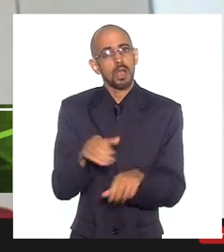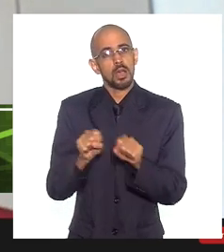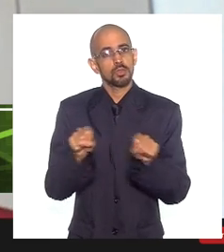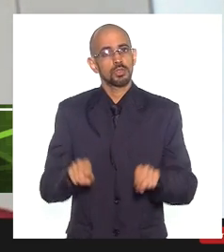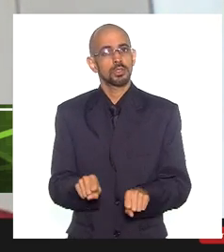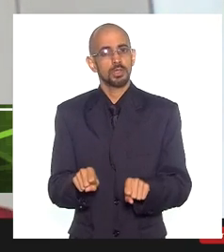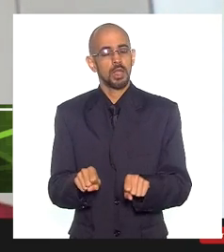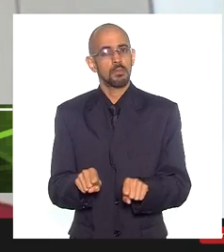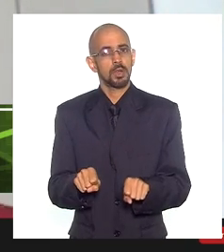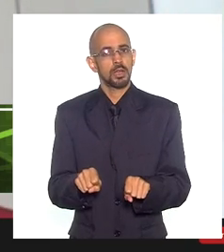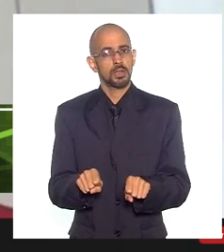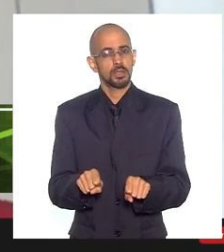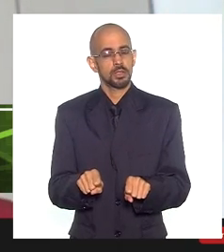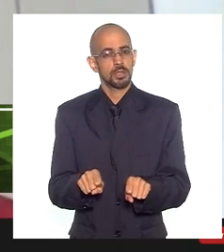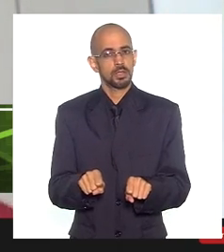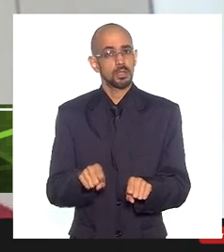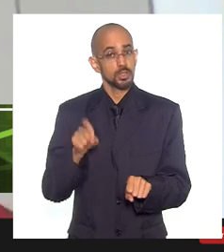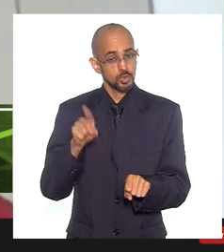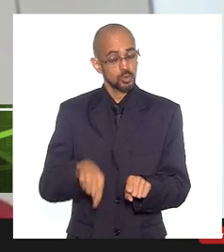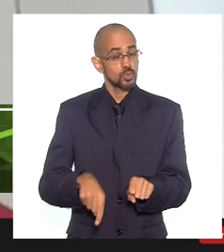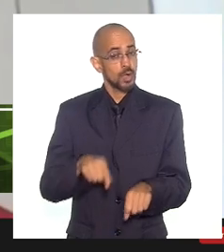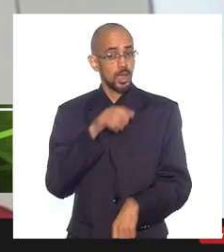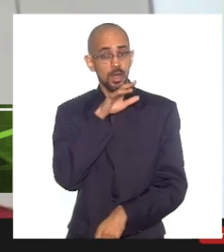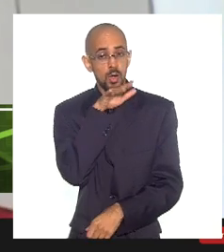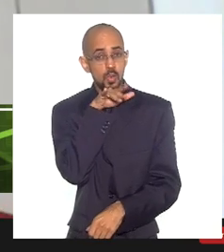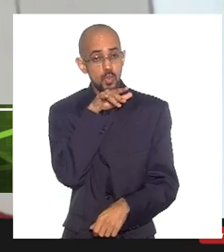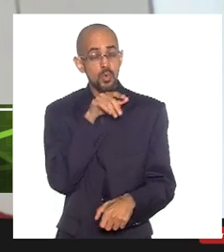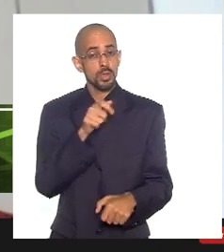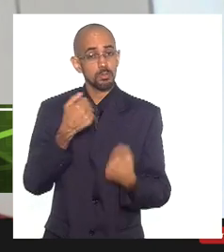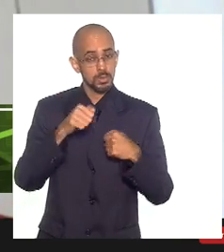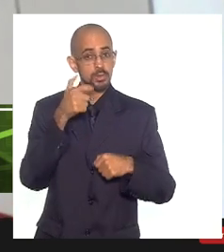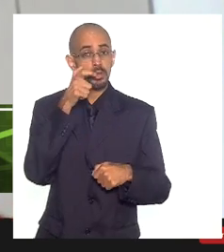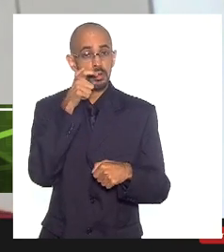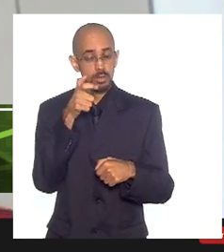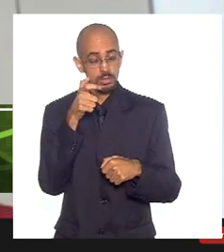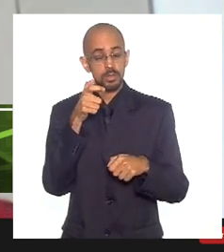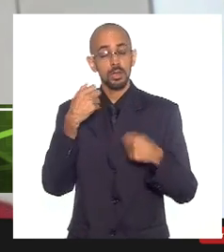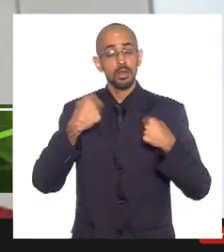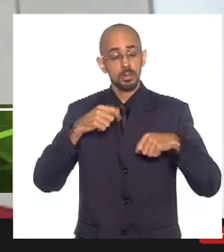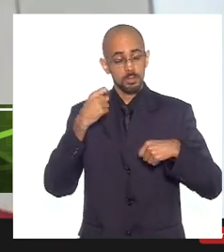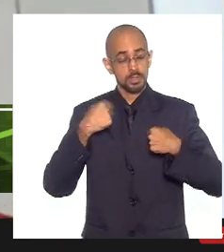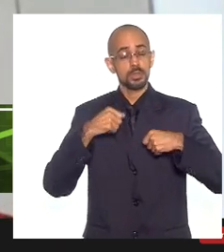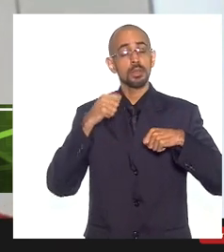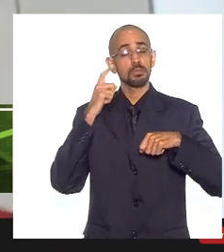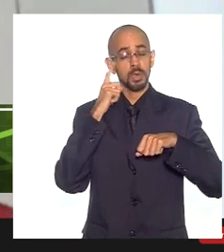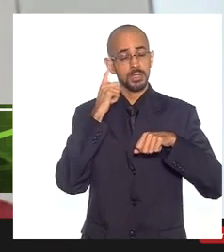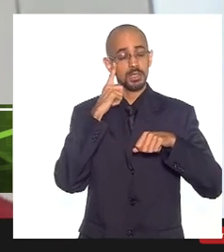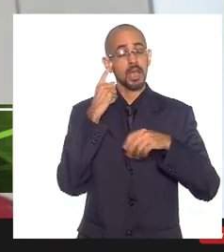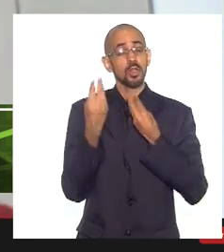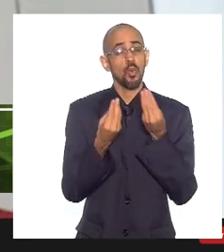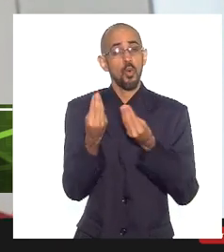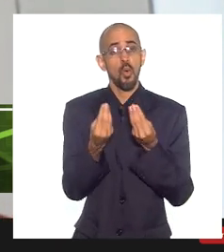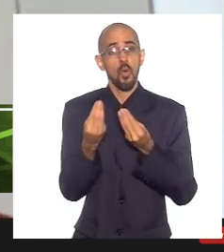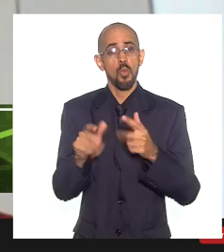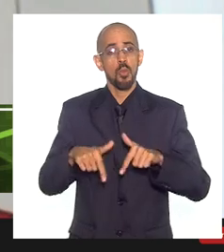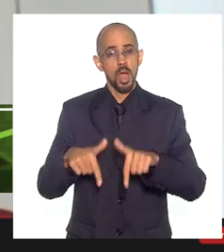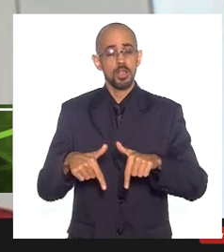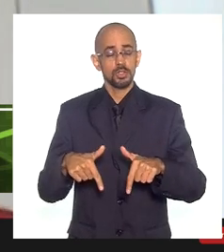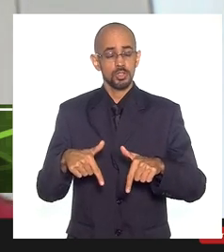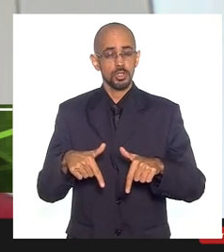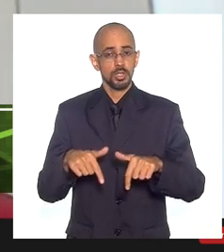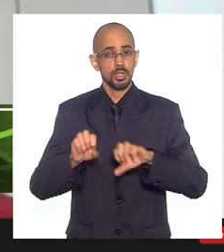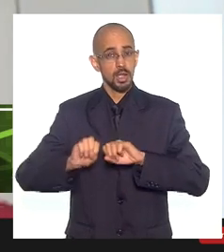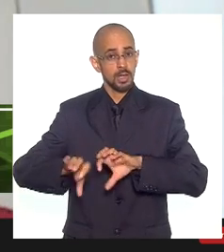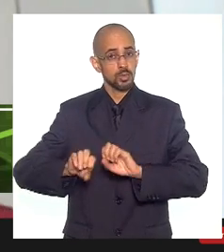de interação. Isso é alarmante e a gente tem que pensar o que agir, no caso da educação básica, no caso da Secretaria de Estado de